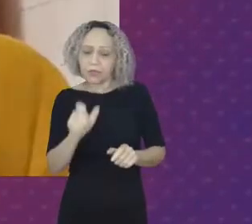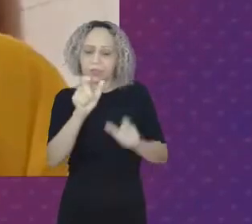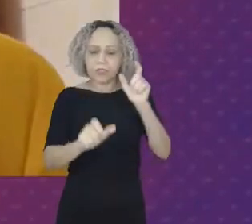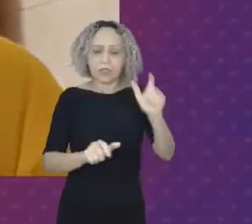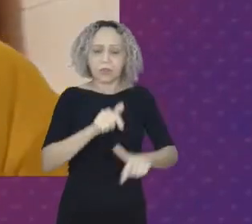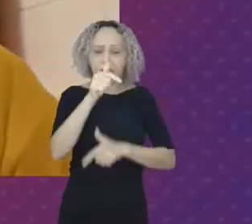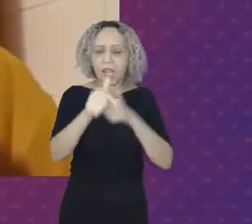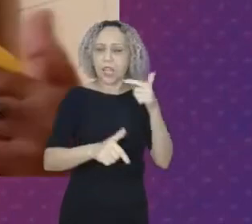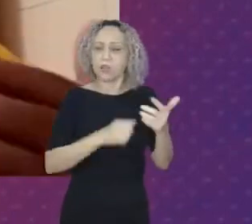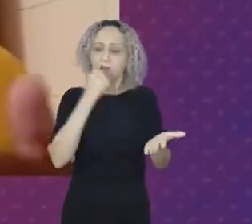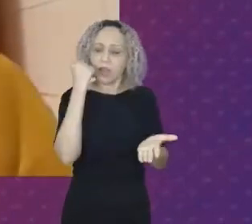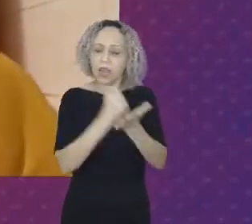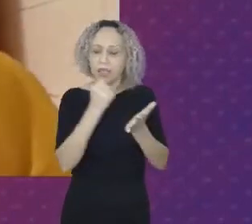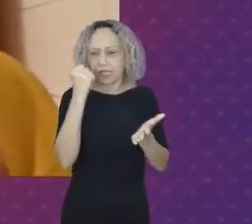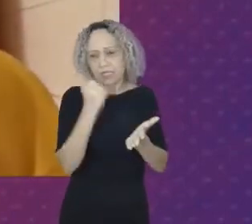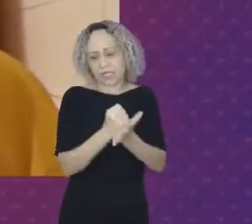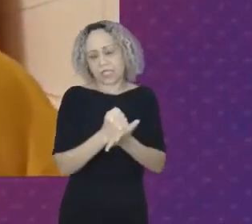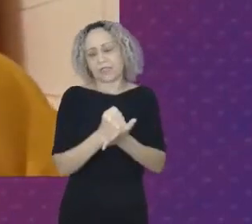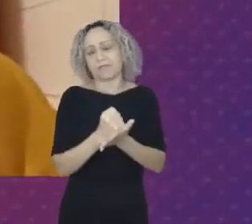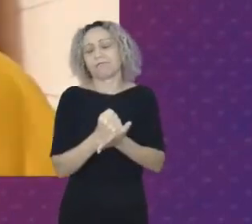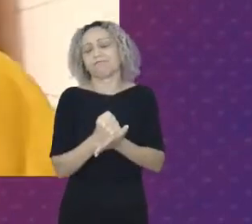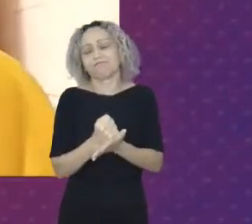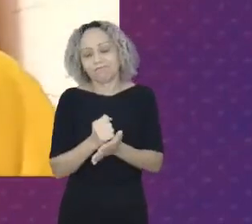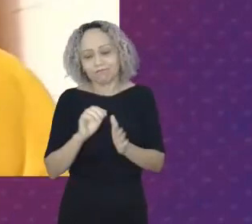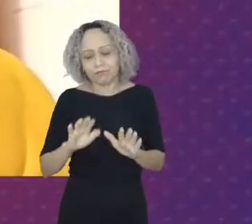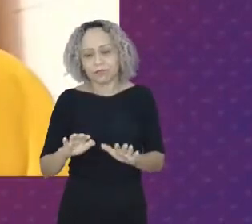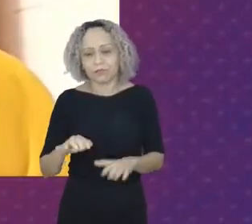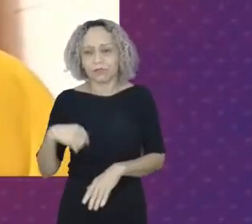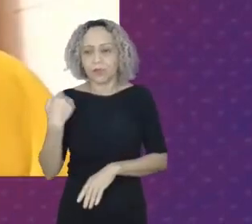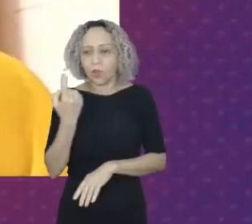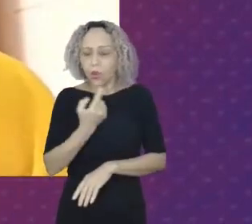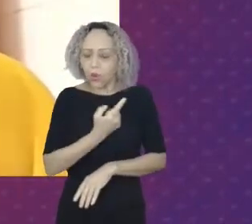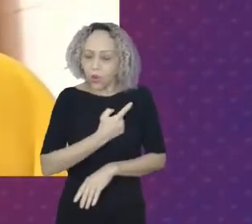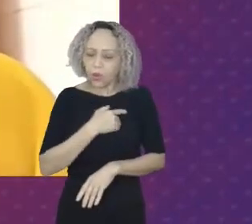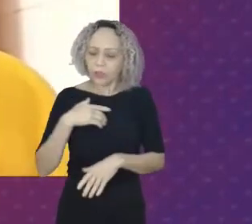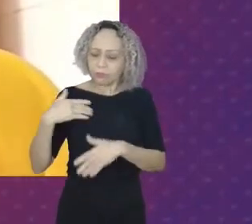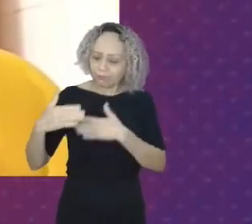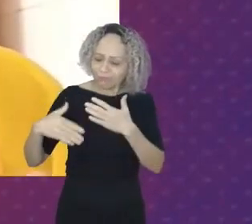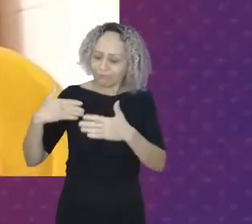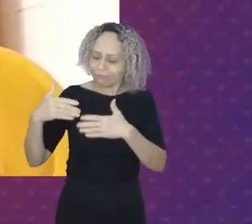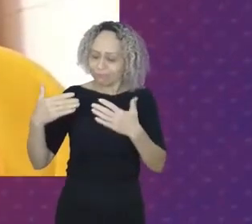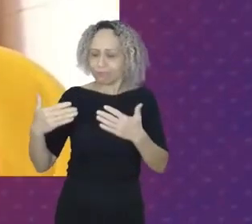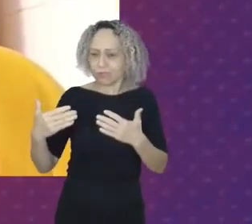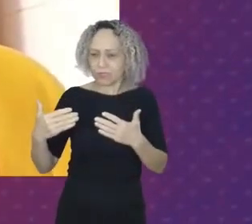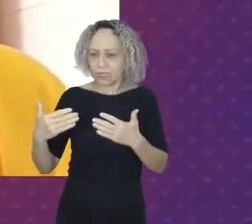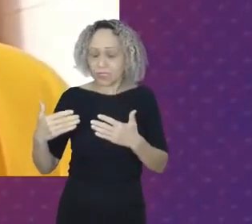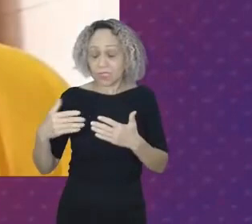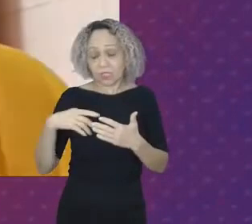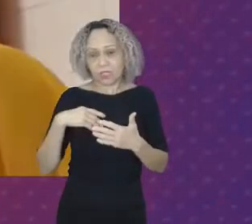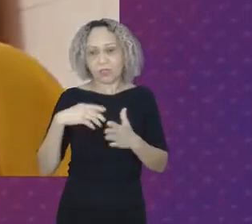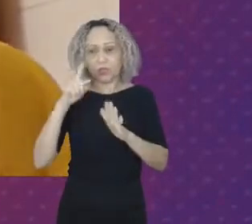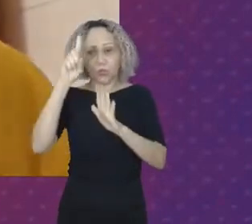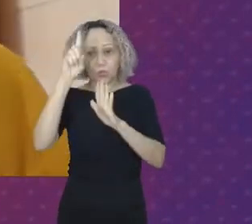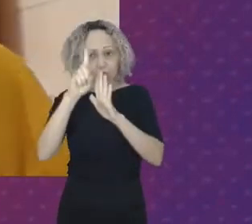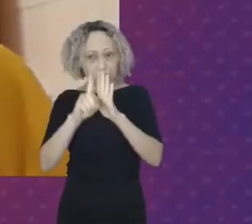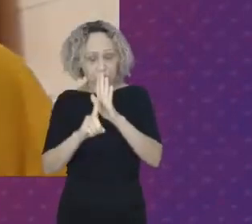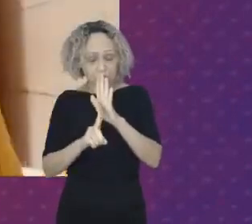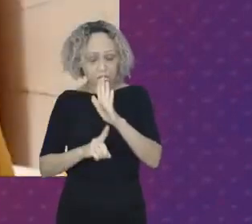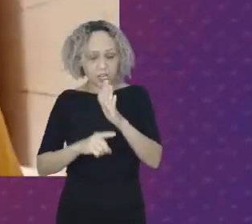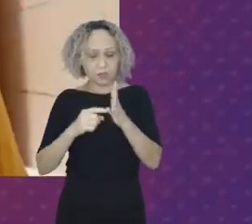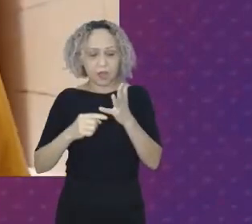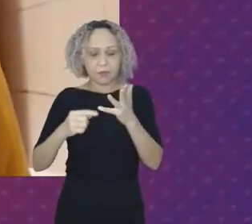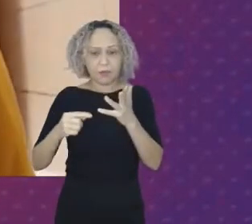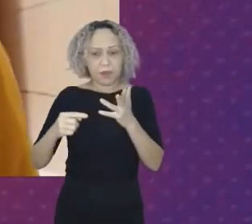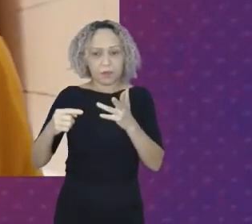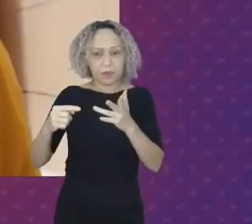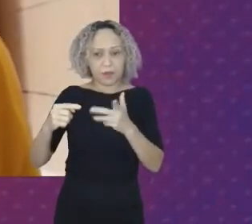ela continuou. Na Constituinte, aumentamos o nosso leque de direitos, né? Porque aí se tornou obrigatório